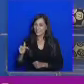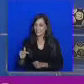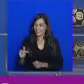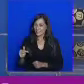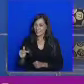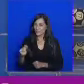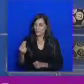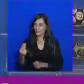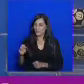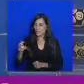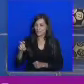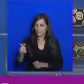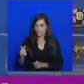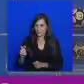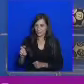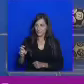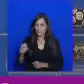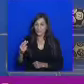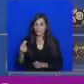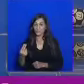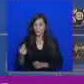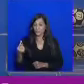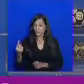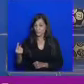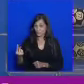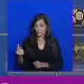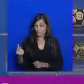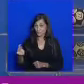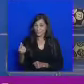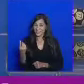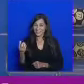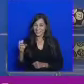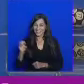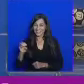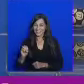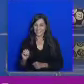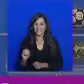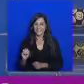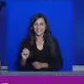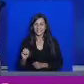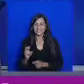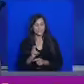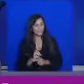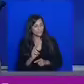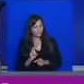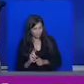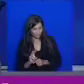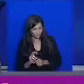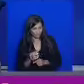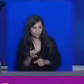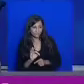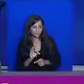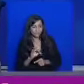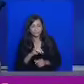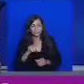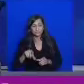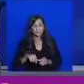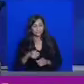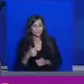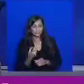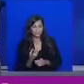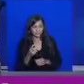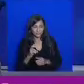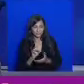17, 25, 21 e 10. Senhoras auditoras, as senhoras confirmam os 15